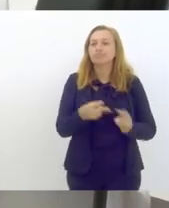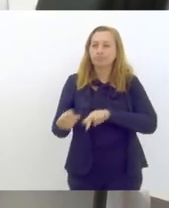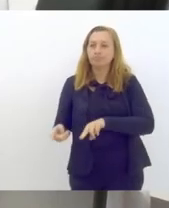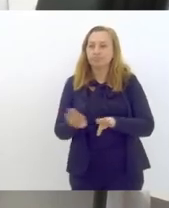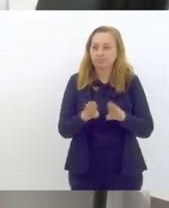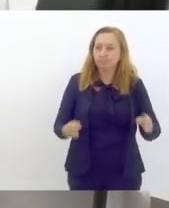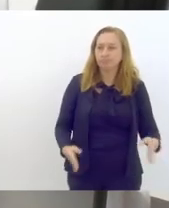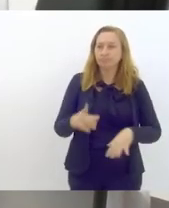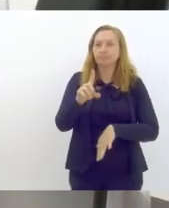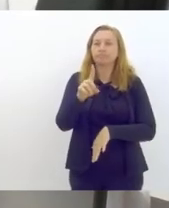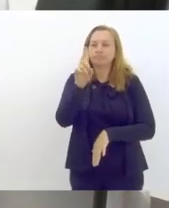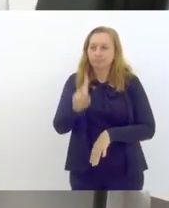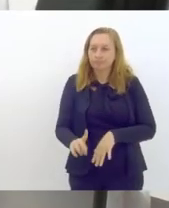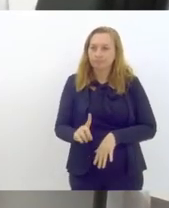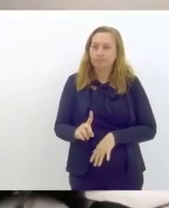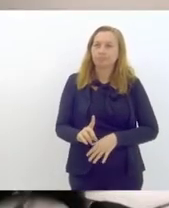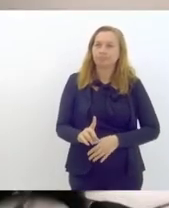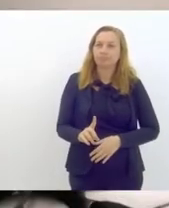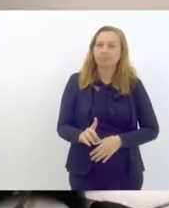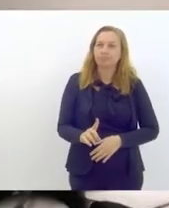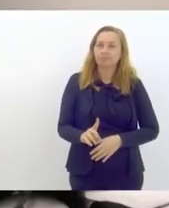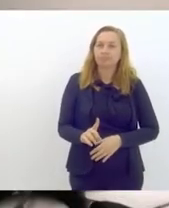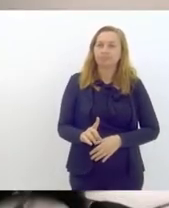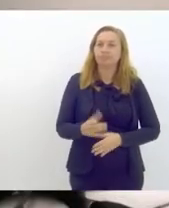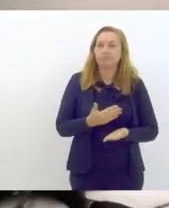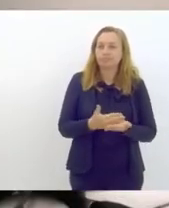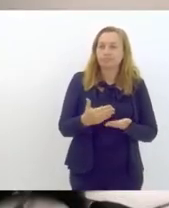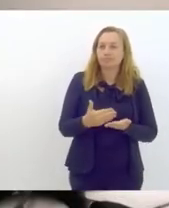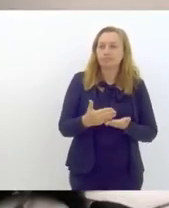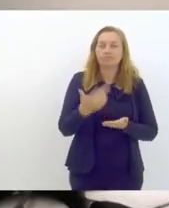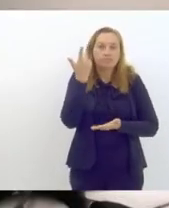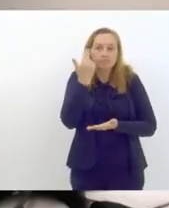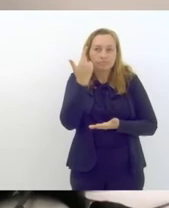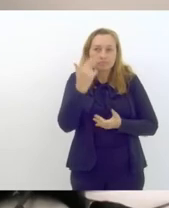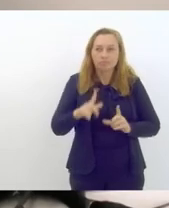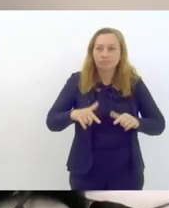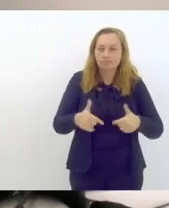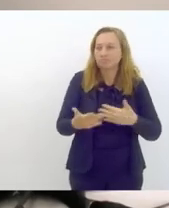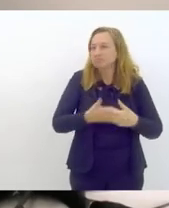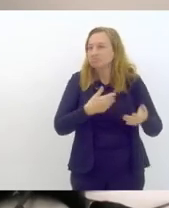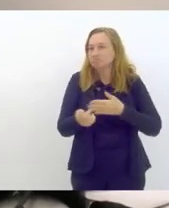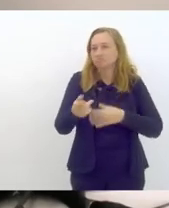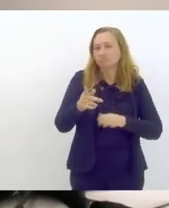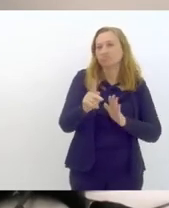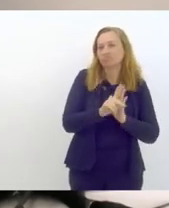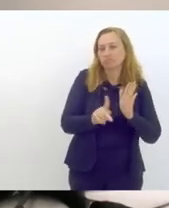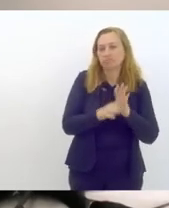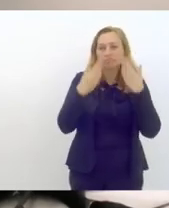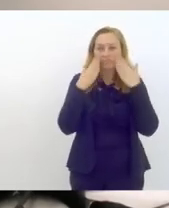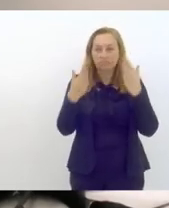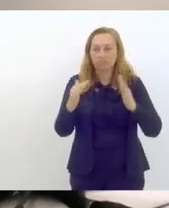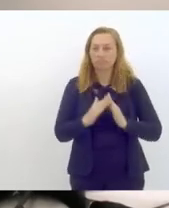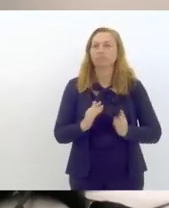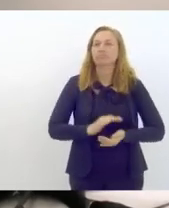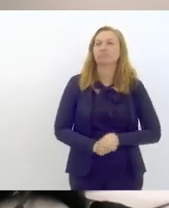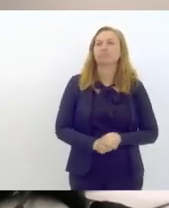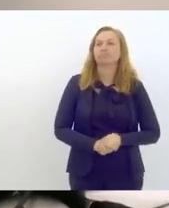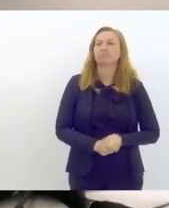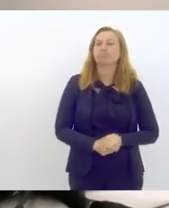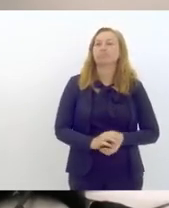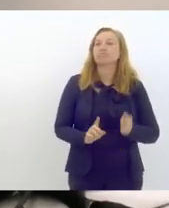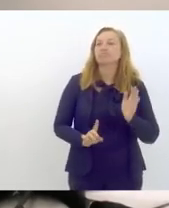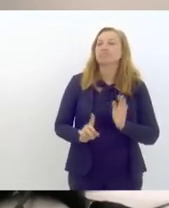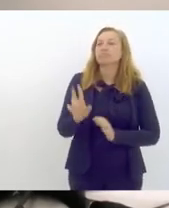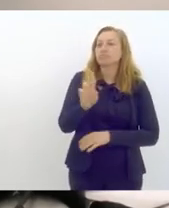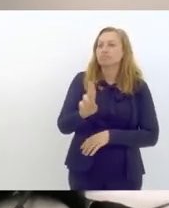mesa diretora e começa o trâmite normal, natural, de qualquer projeto apresentado na Casa. Alguém mais quer fazer